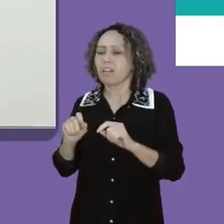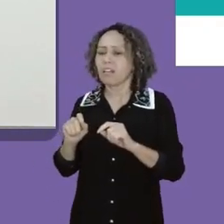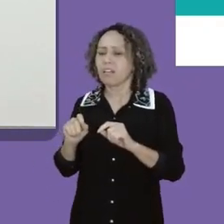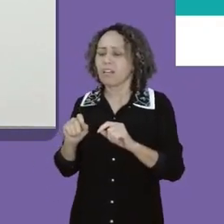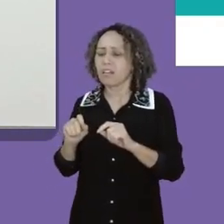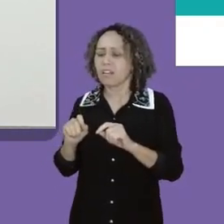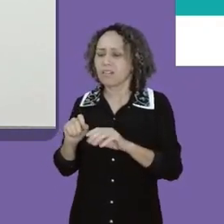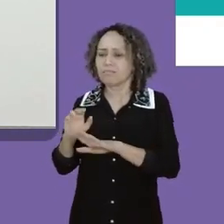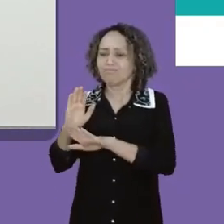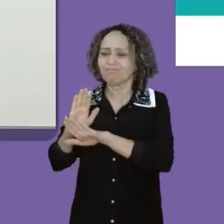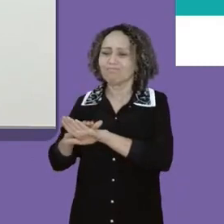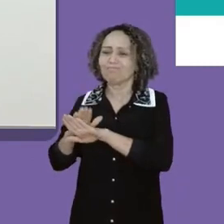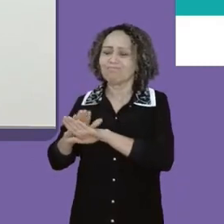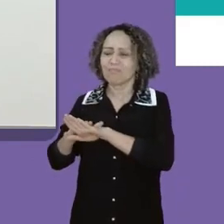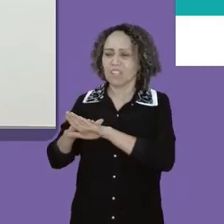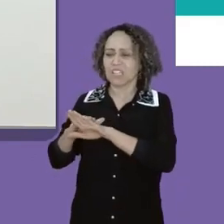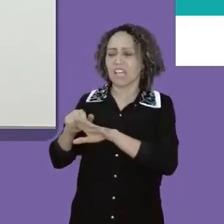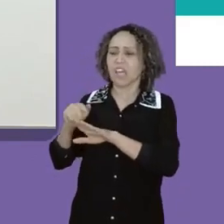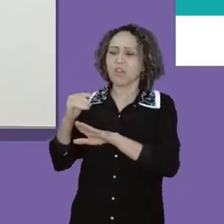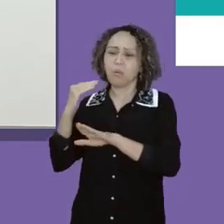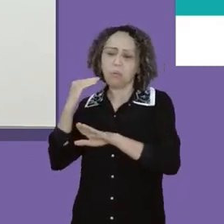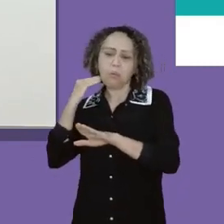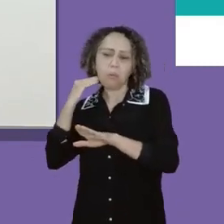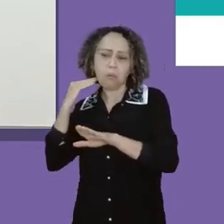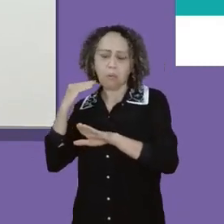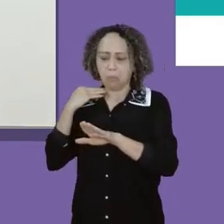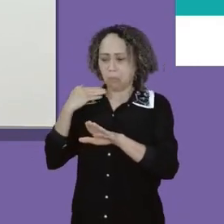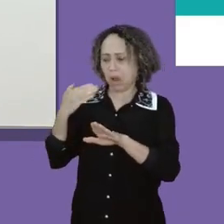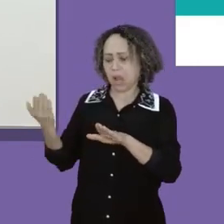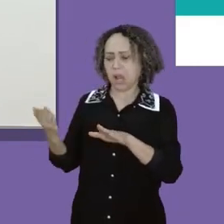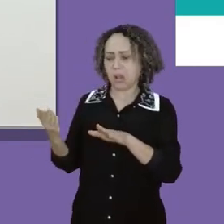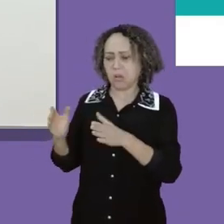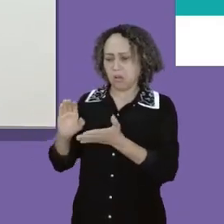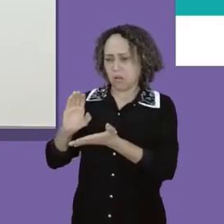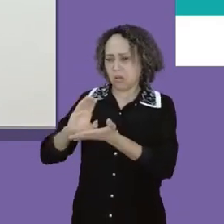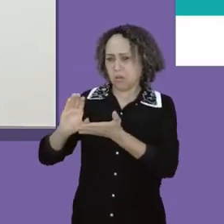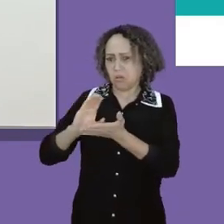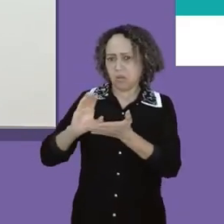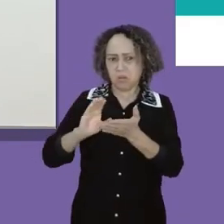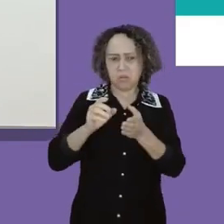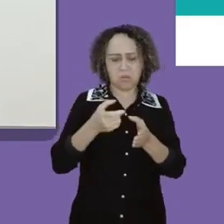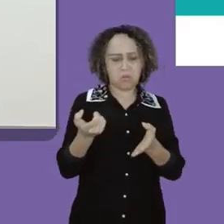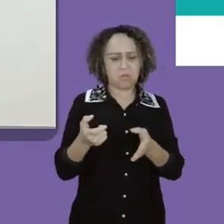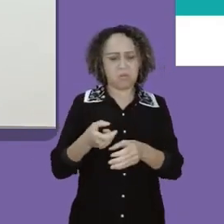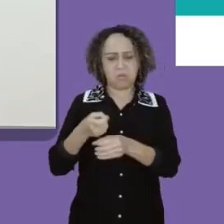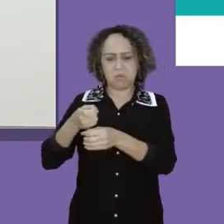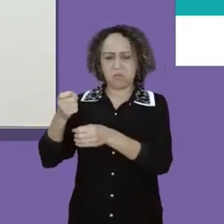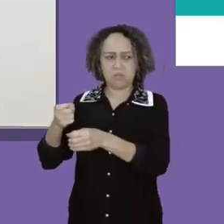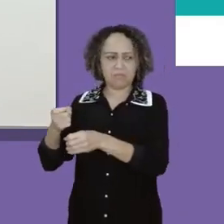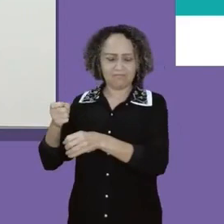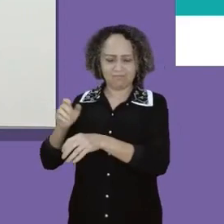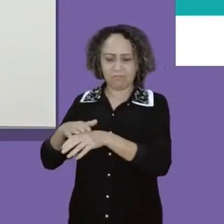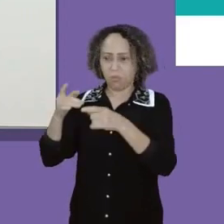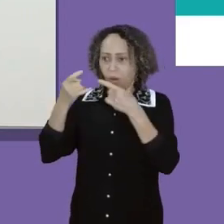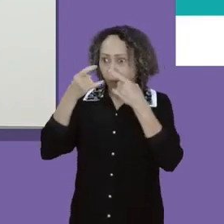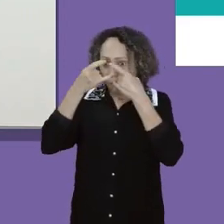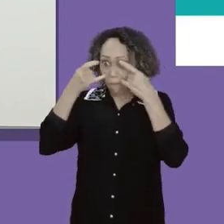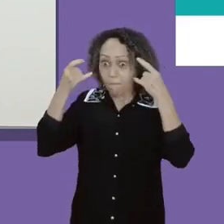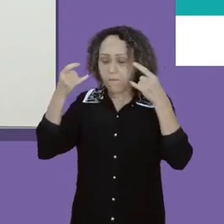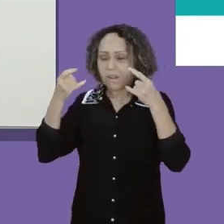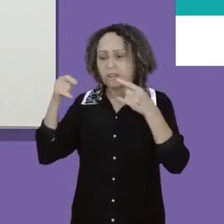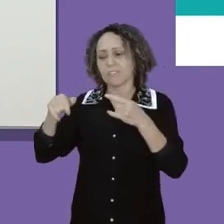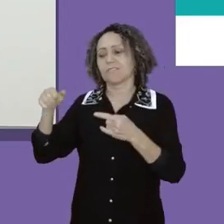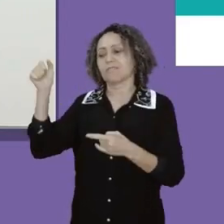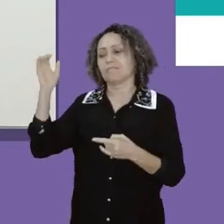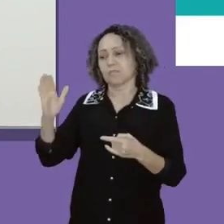os bancos e o lucro das grandes empresas capitalistas desse país. E as nossas políticas